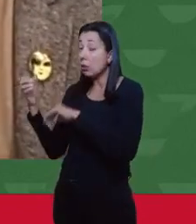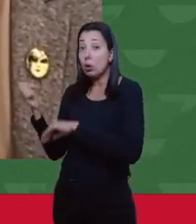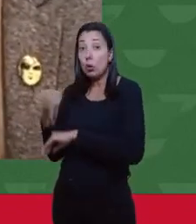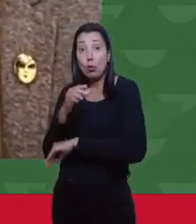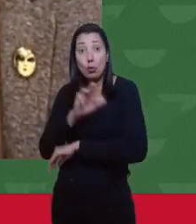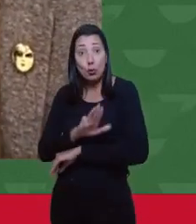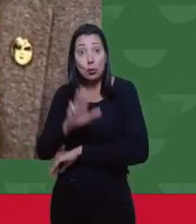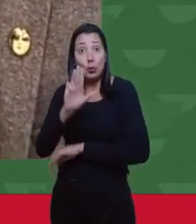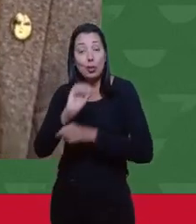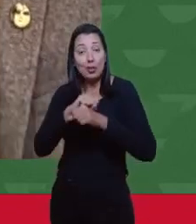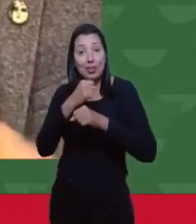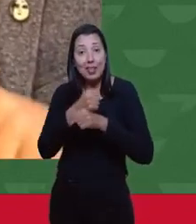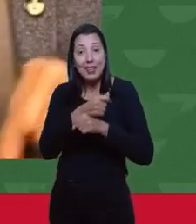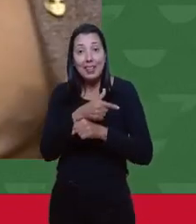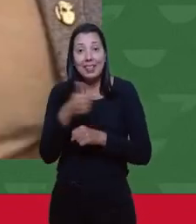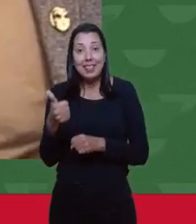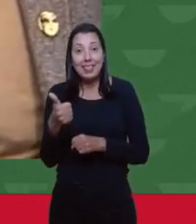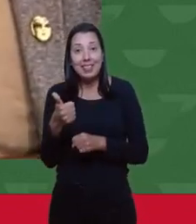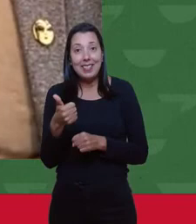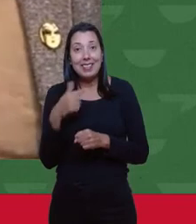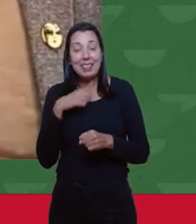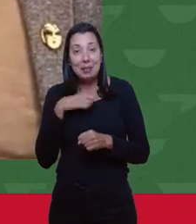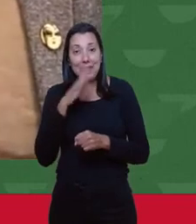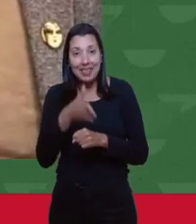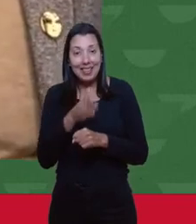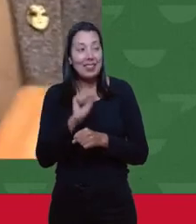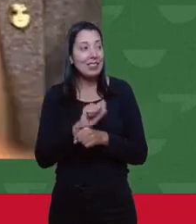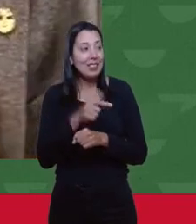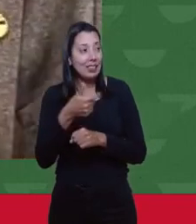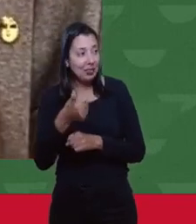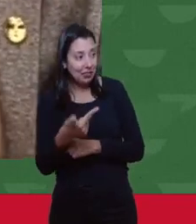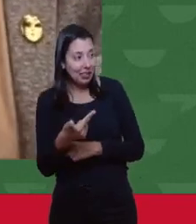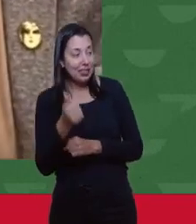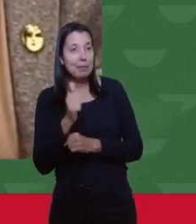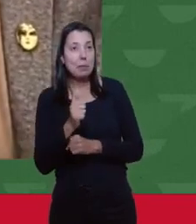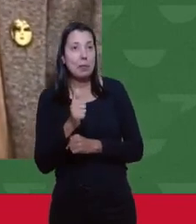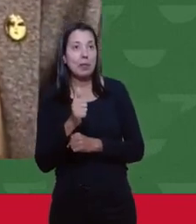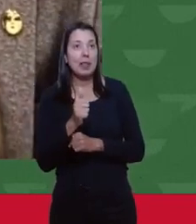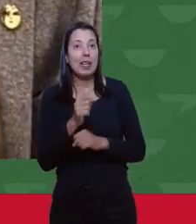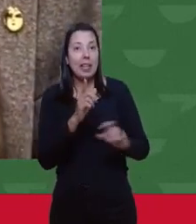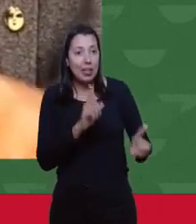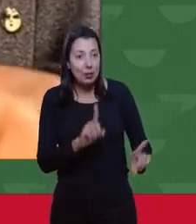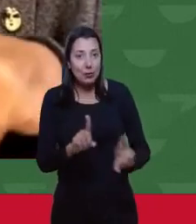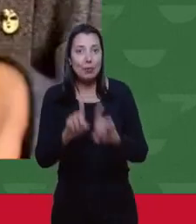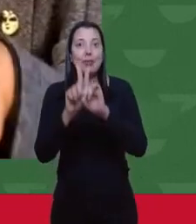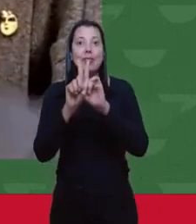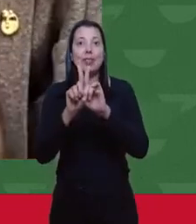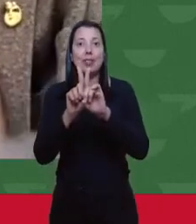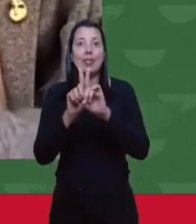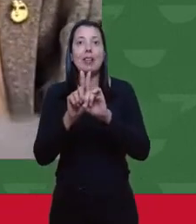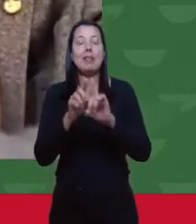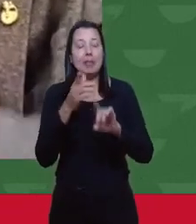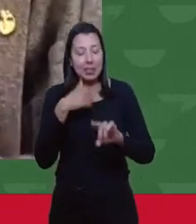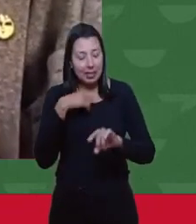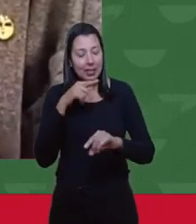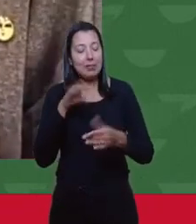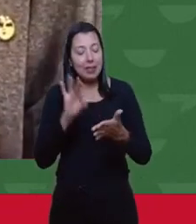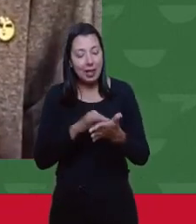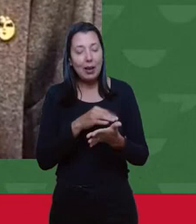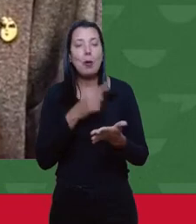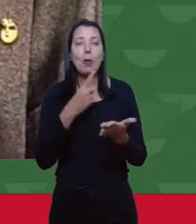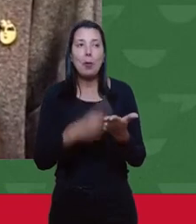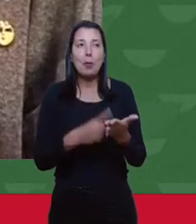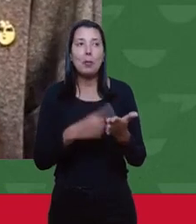Lula, o Lula do século XXI, haja como o Lula do século XX. É colando minha figura nele, é dizendo assim, eu vou me filiar ao PT para que o PT faça um